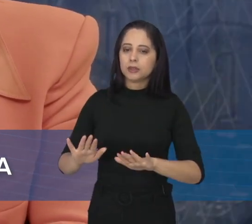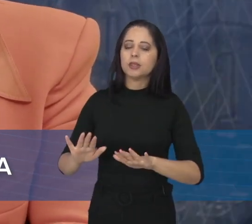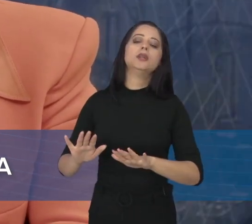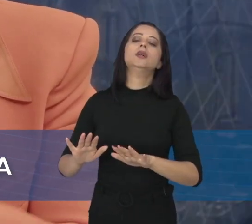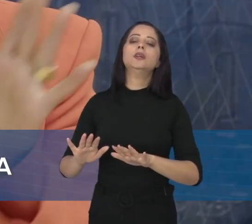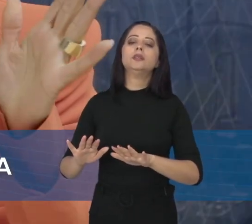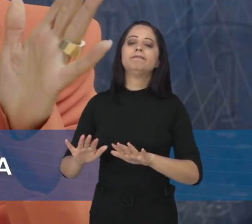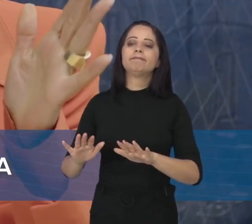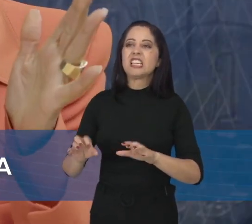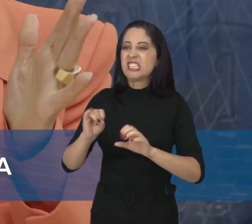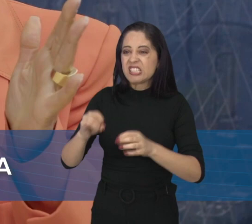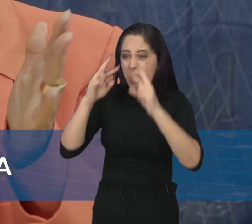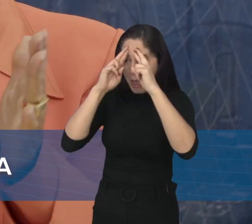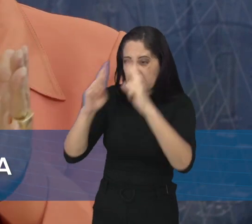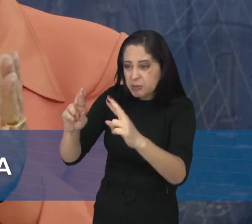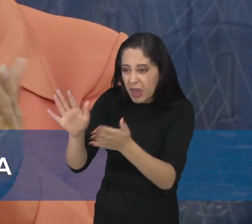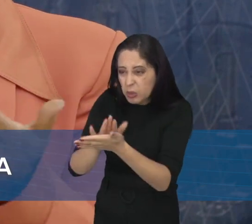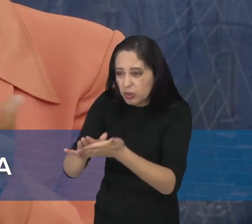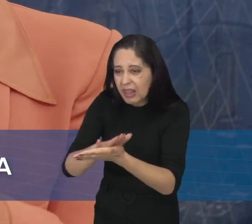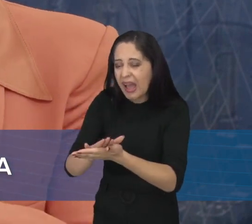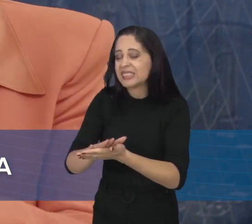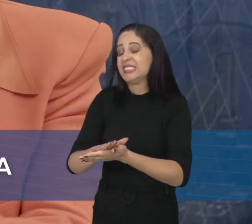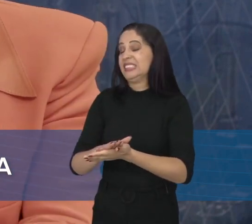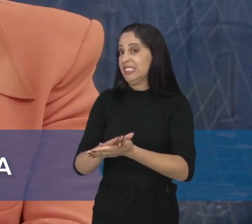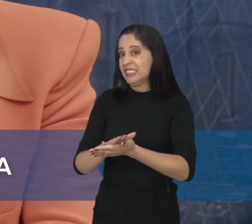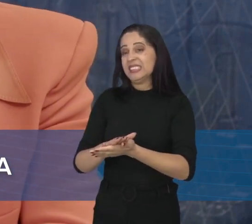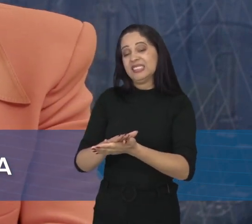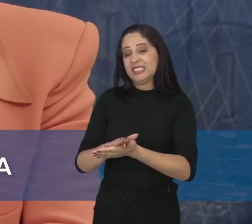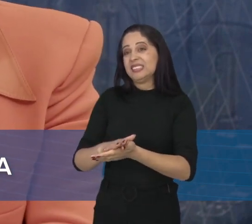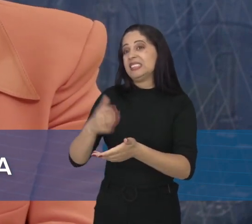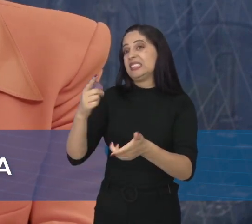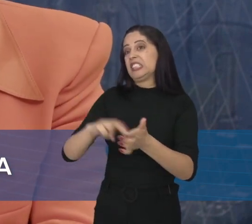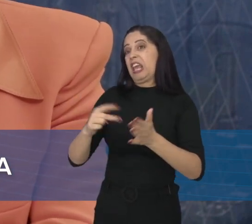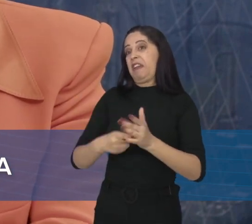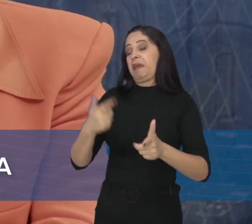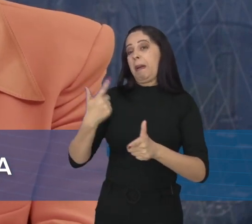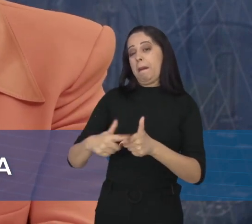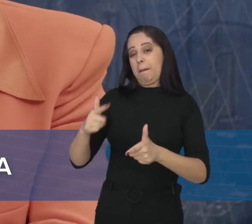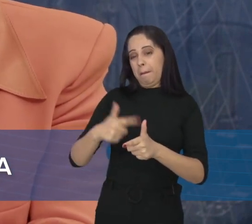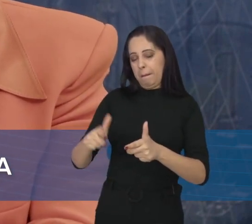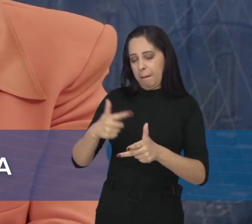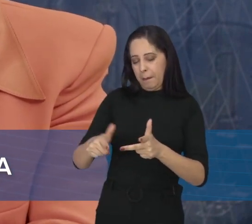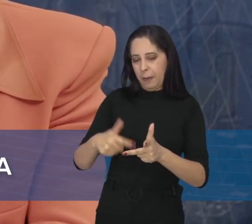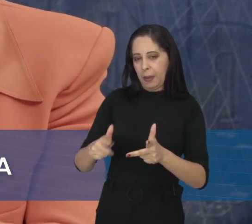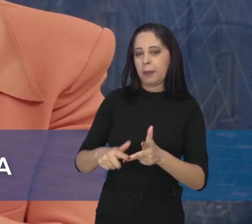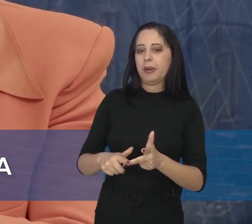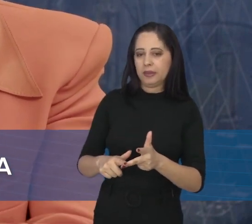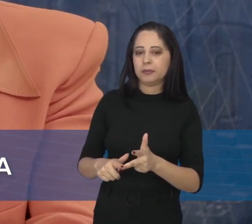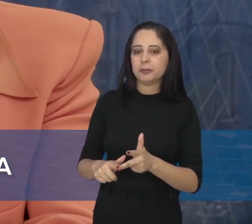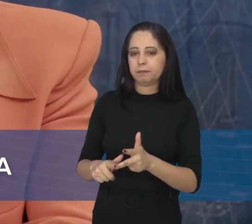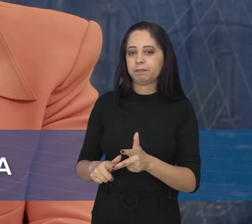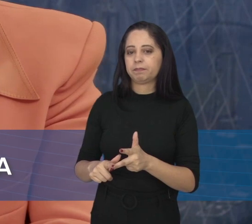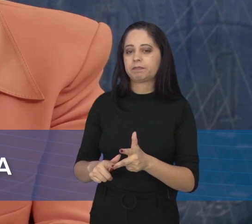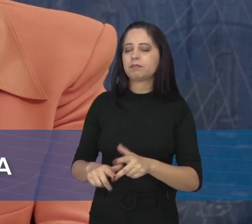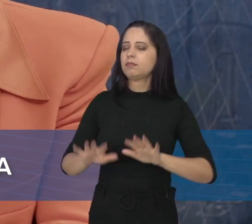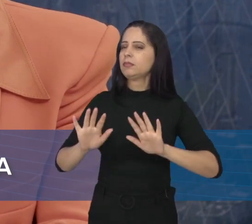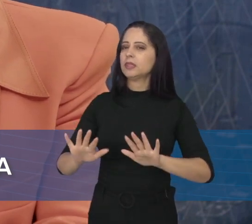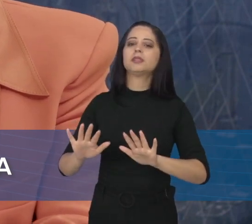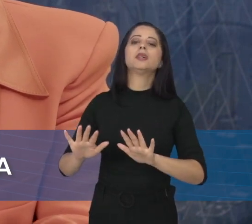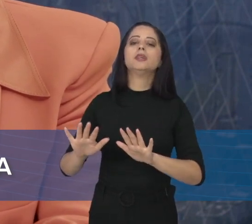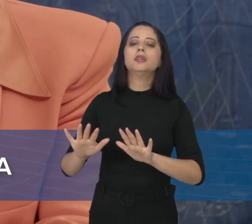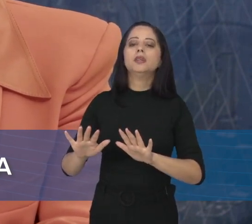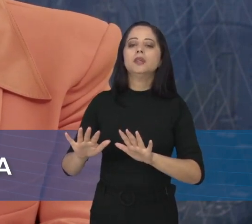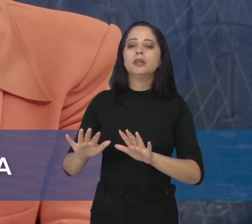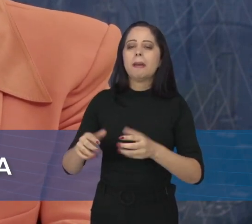partindo daí já estraga todo o caminho. Então também precisa de uma resposta em função não só do todo, não só de uma visão